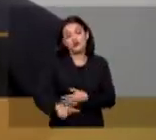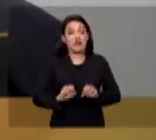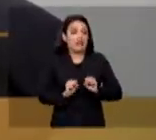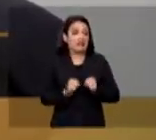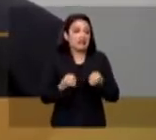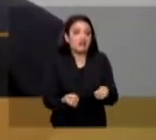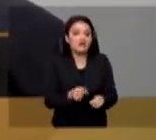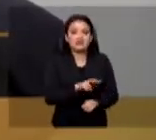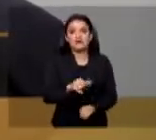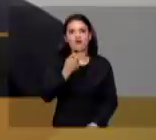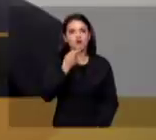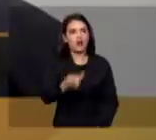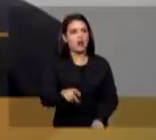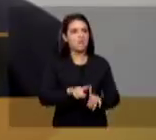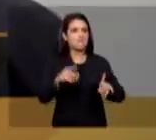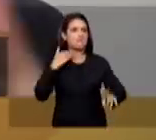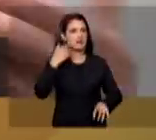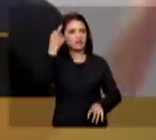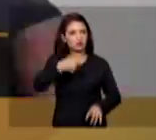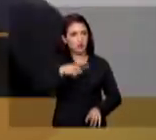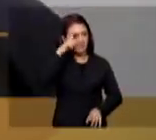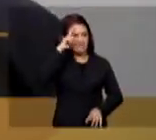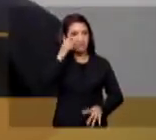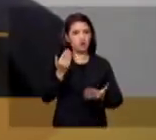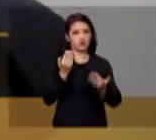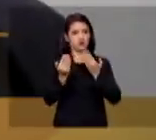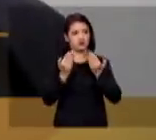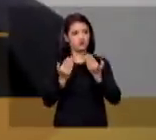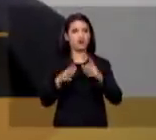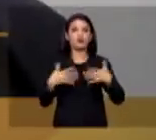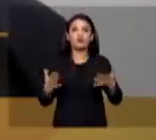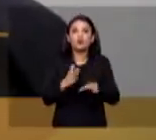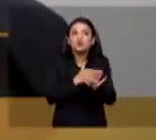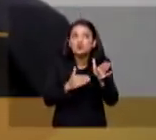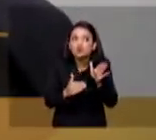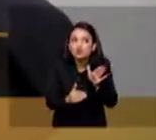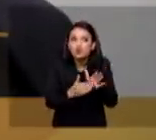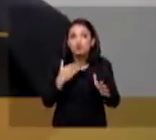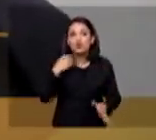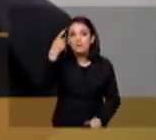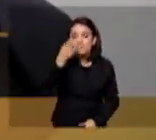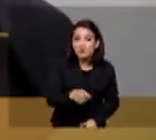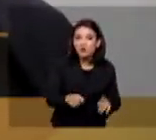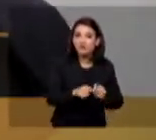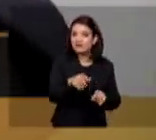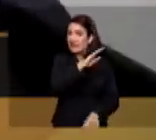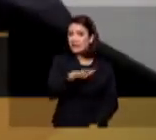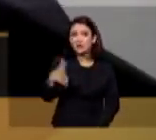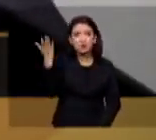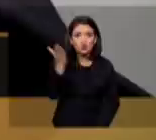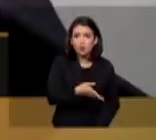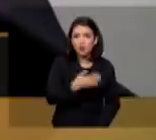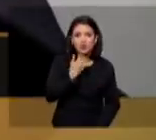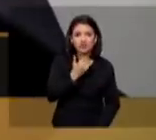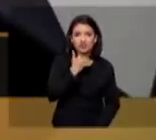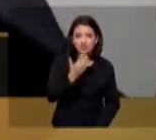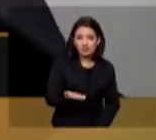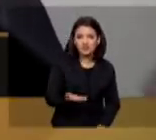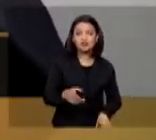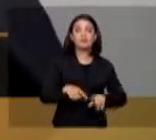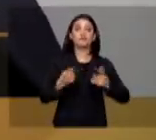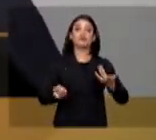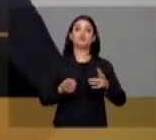que o Moro era suspeito. Logo, tudo o que produziu é nulo e ínfimo nenhum. Aliás, em termos de